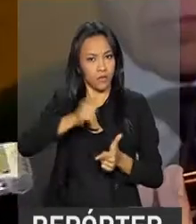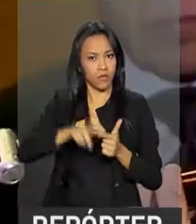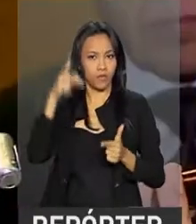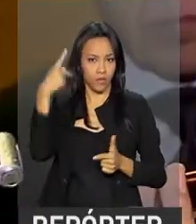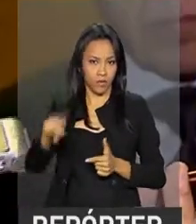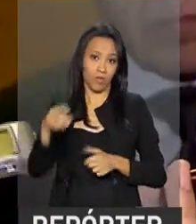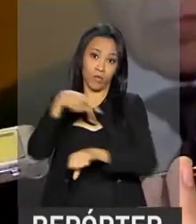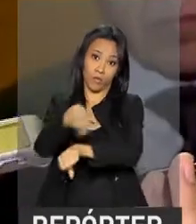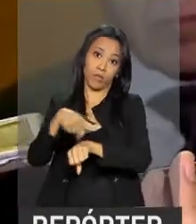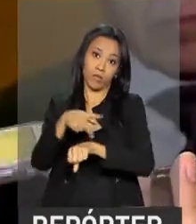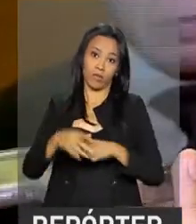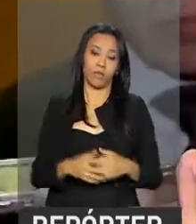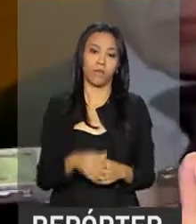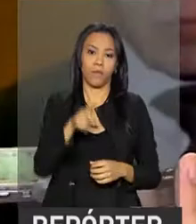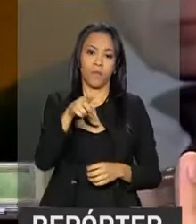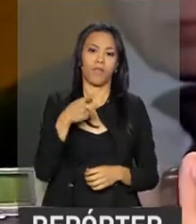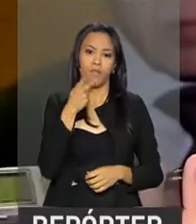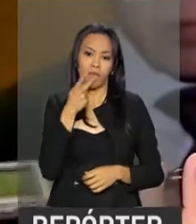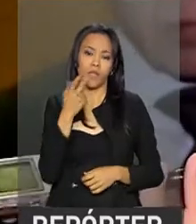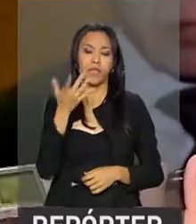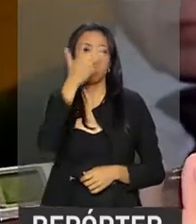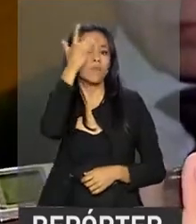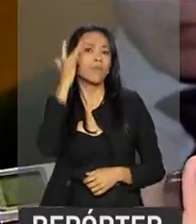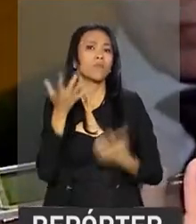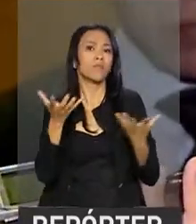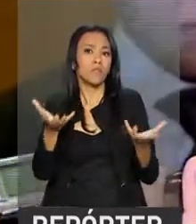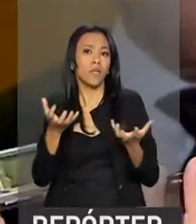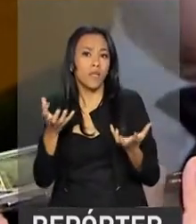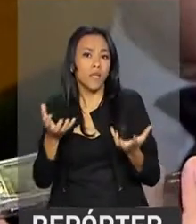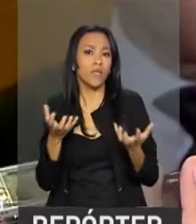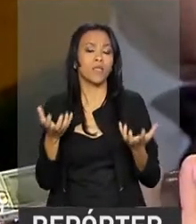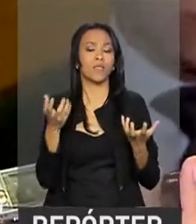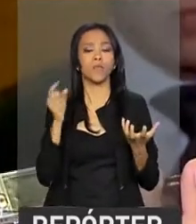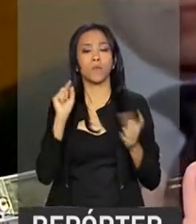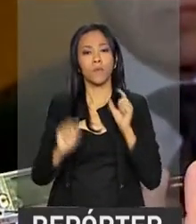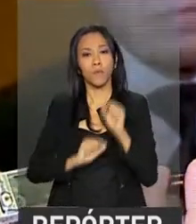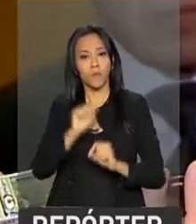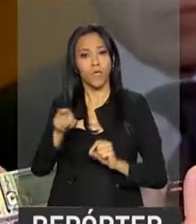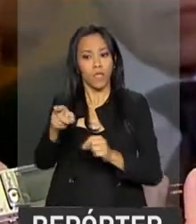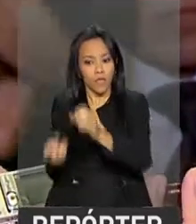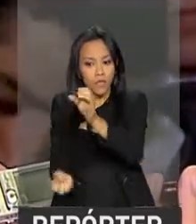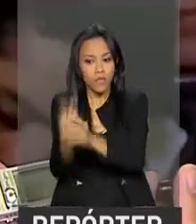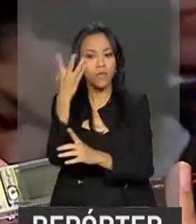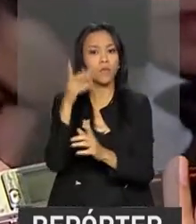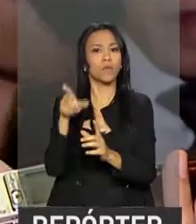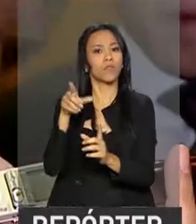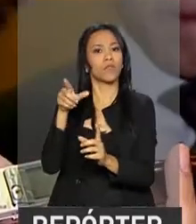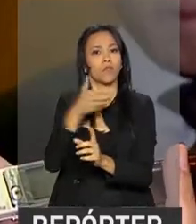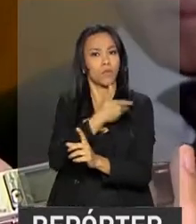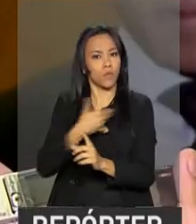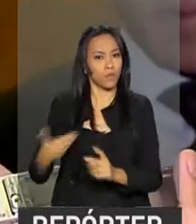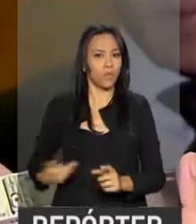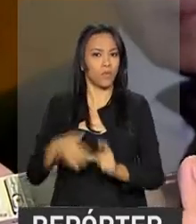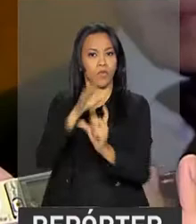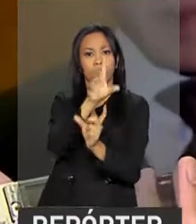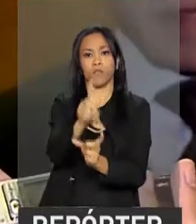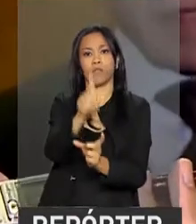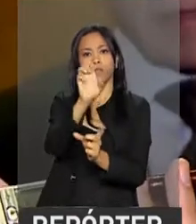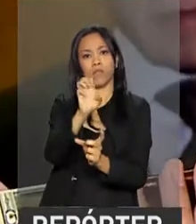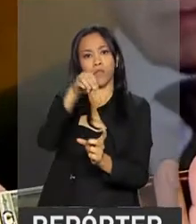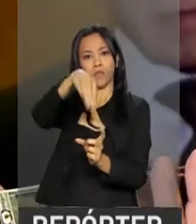e houve coincidência absoluta as pessoas querem é que lá se estabeleceu democracia não querem uma intervenção